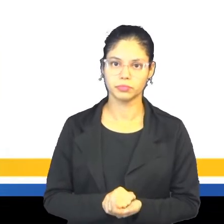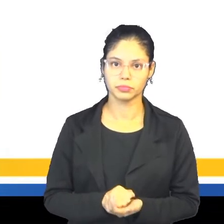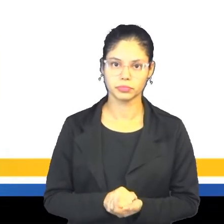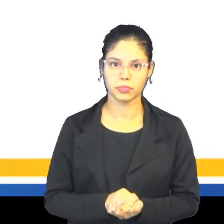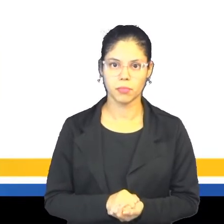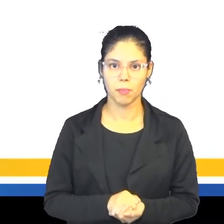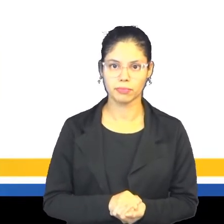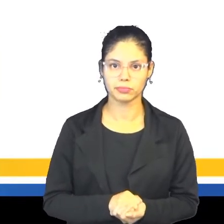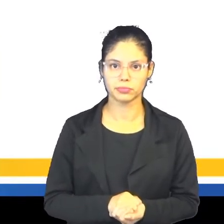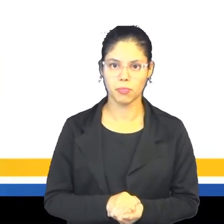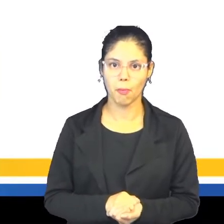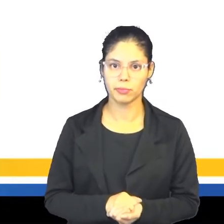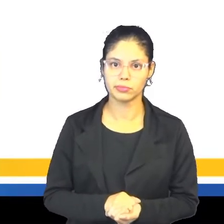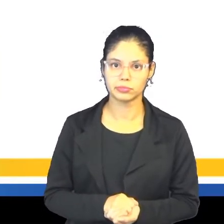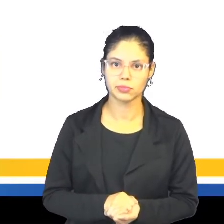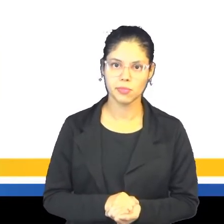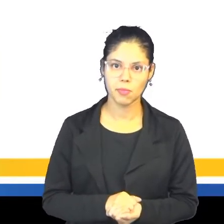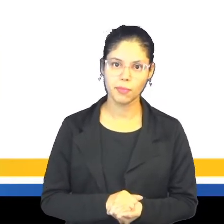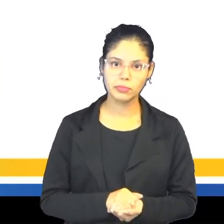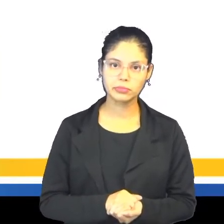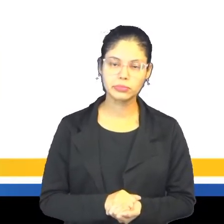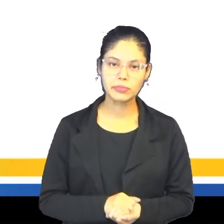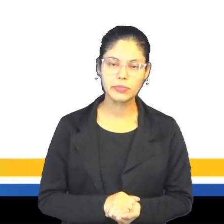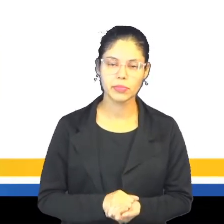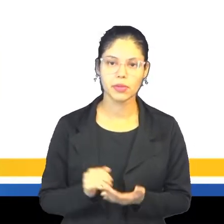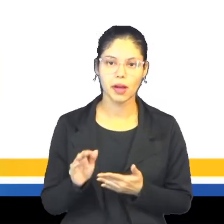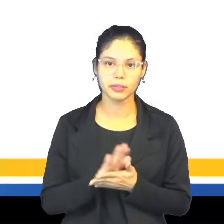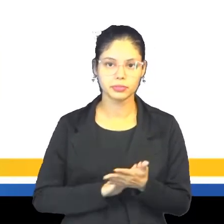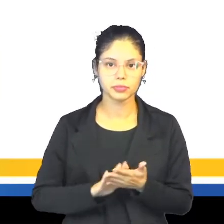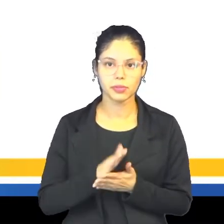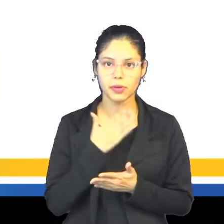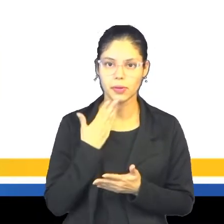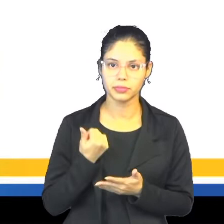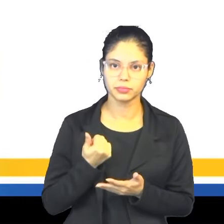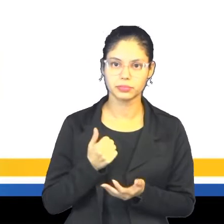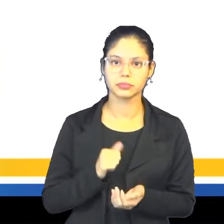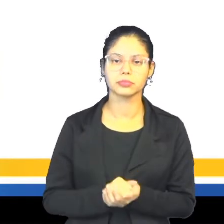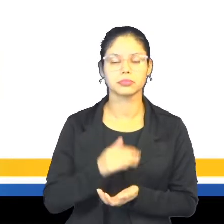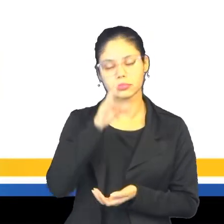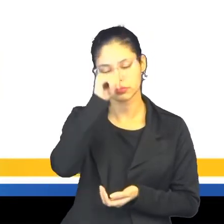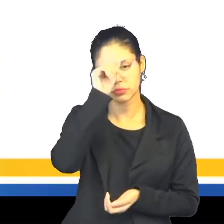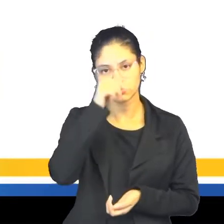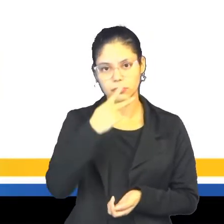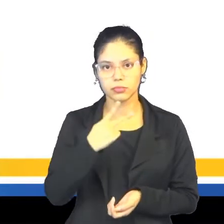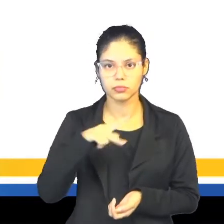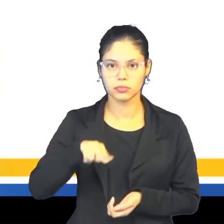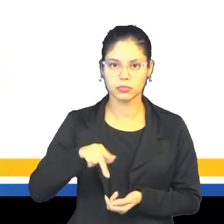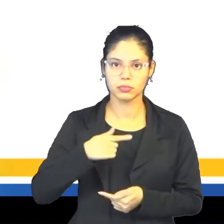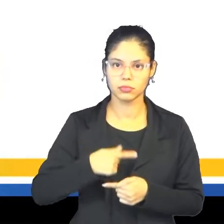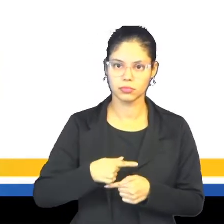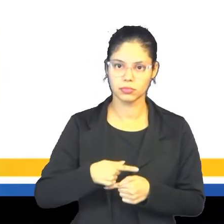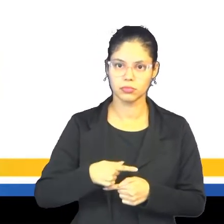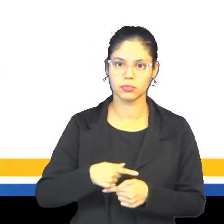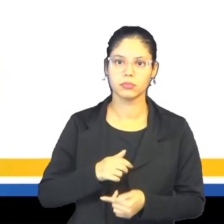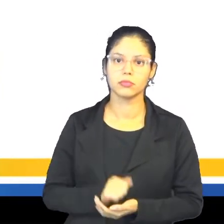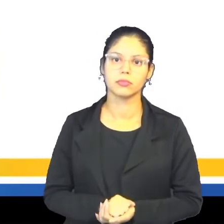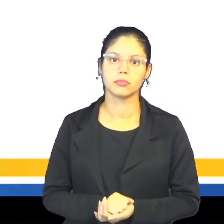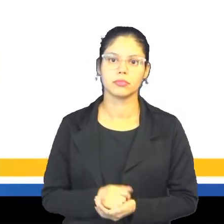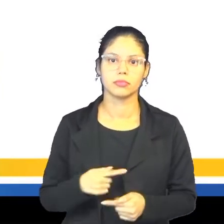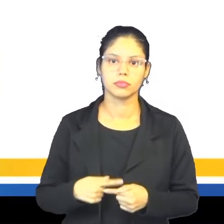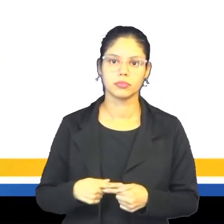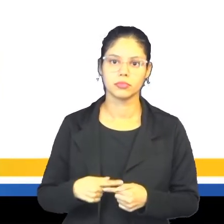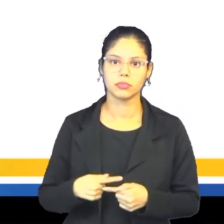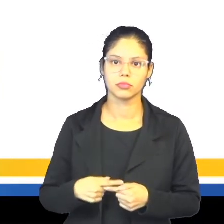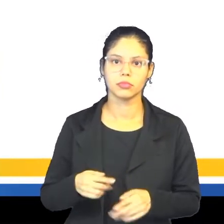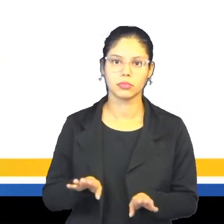melhor que a oficina para aprender pronomes gramaticais, né? Então, observe que ele, né, usa a situação ali